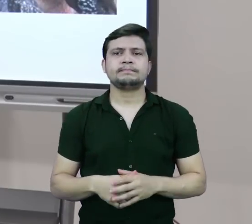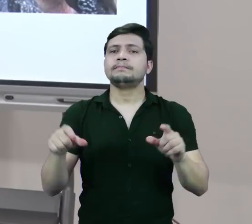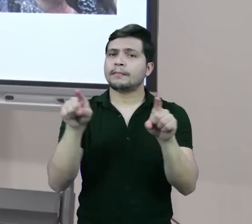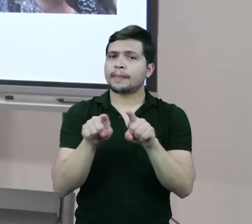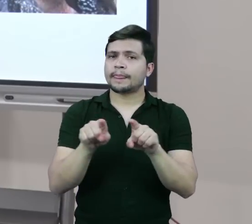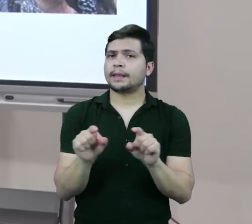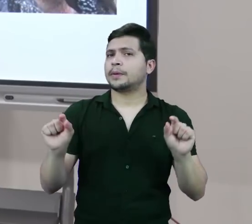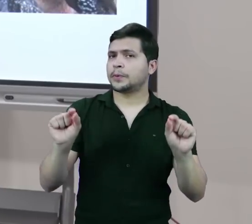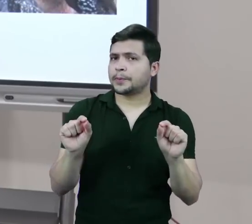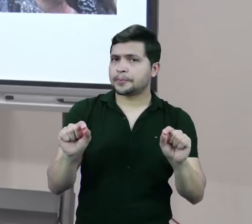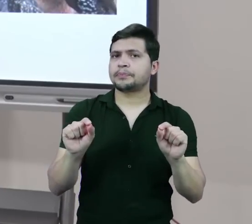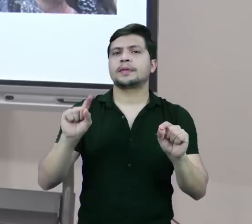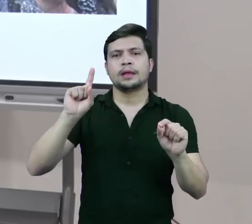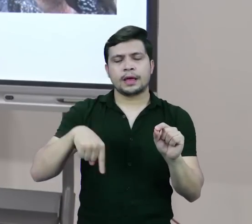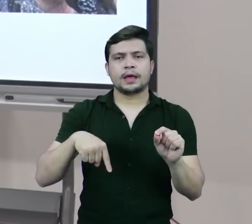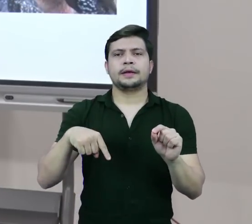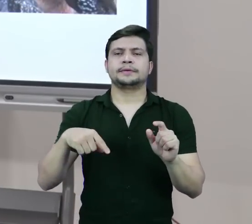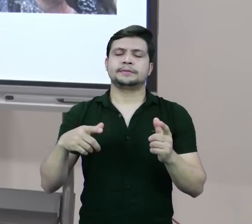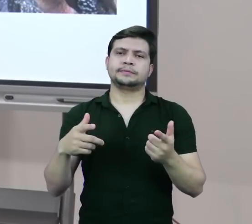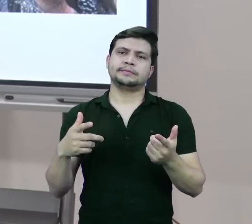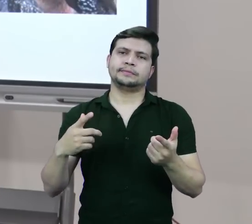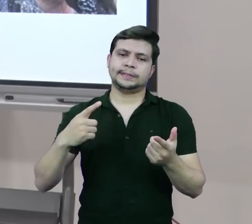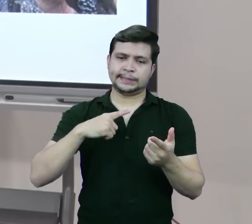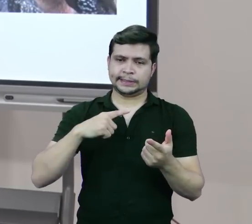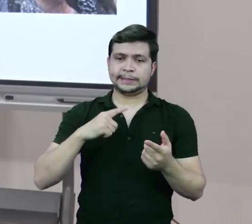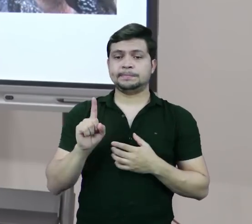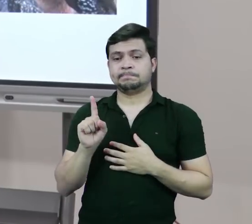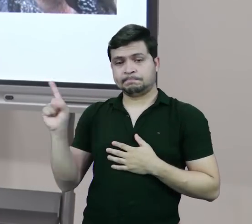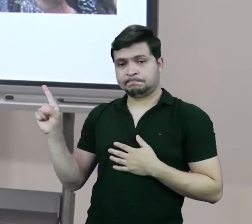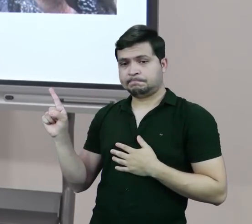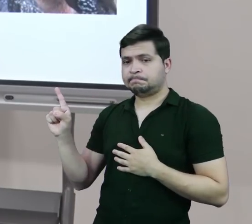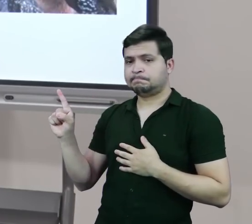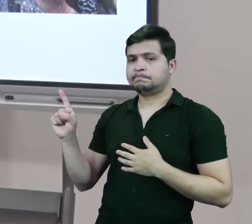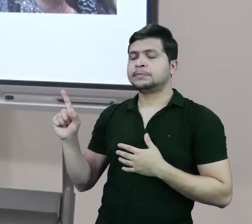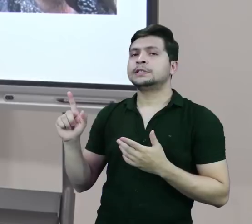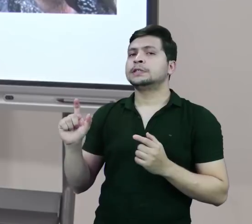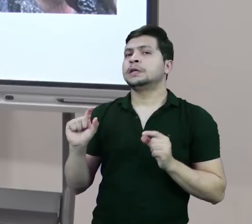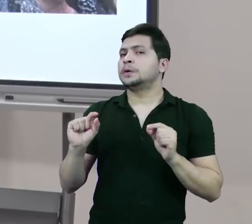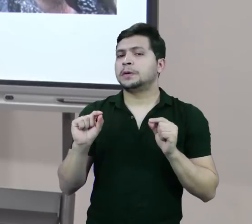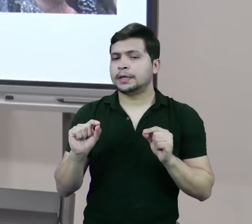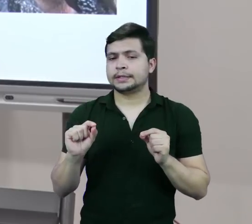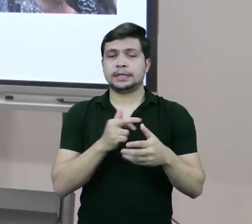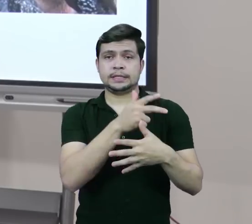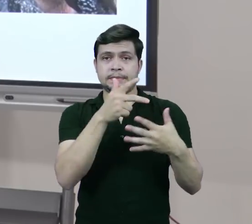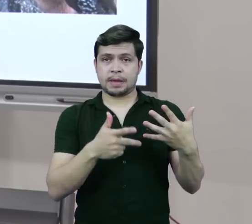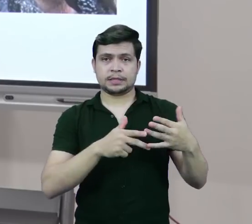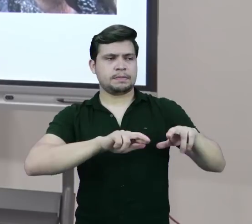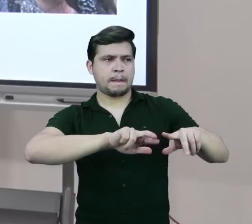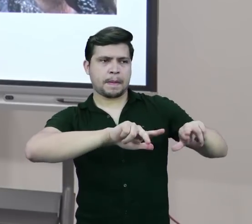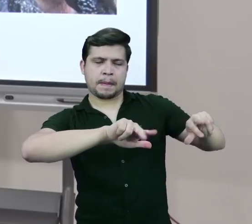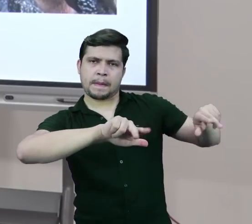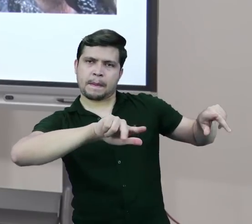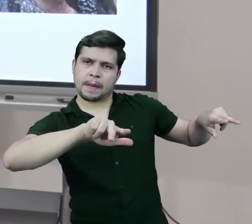E a competição interespecífica, né, que vai ocorrer entre espécies diferentes, né? Também chamada